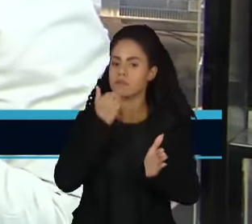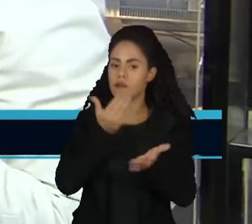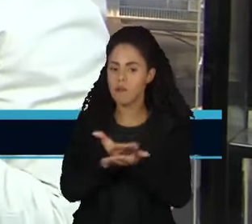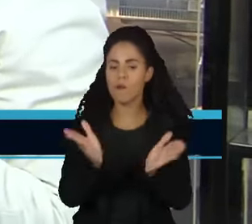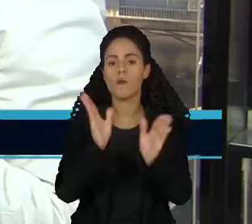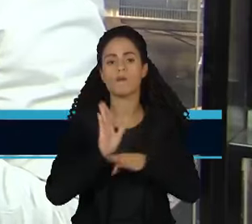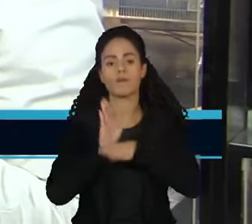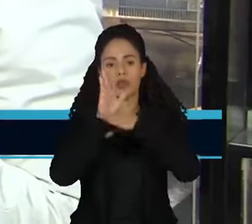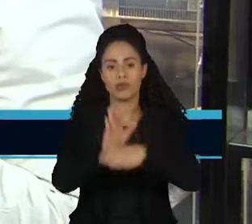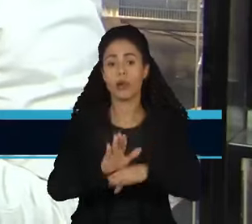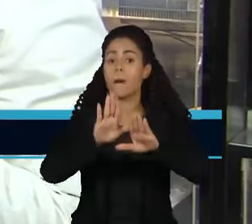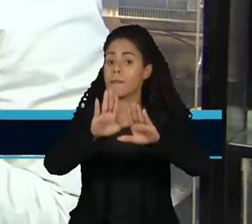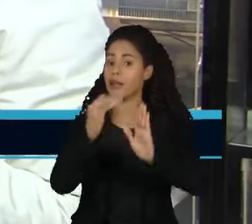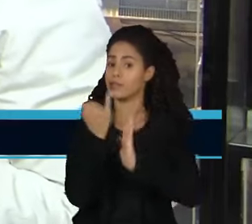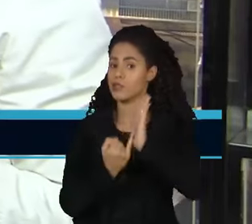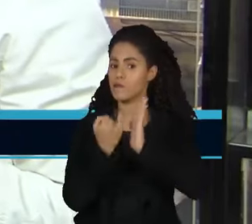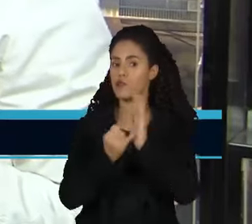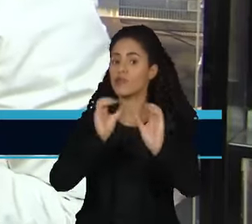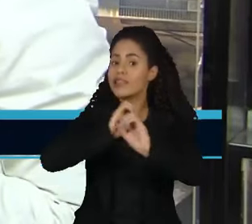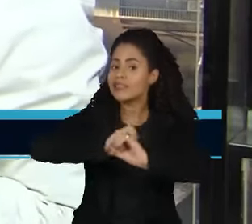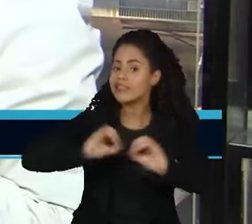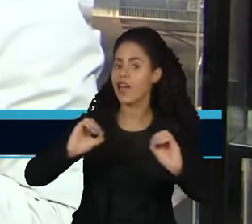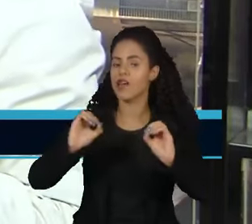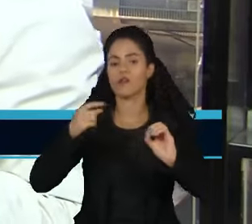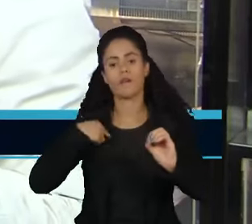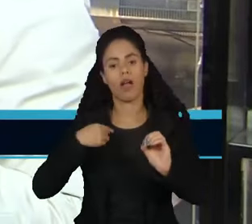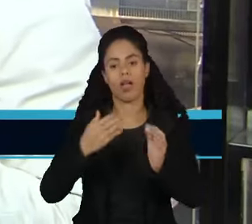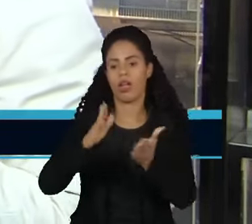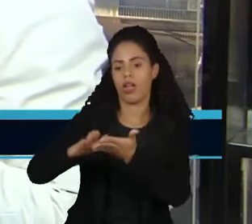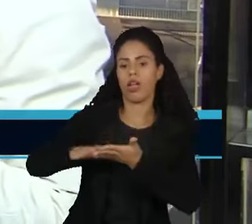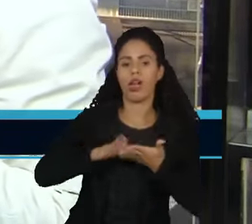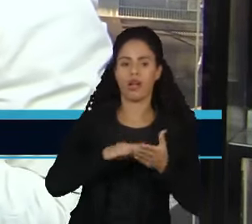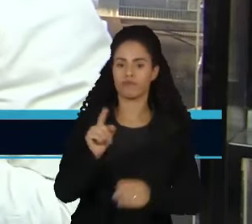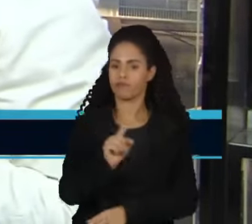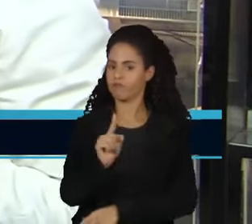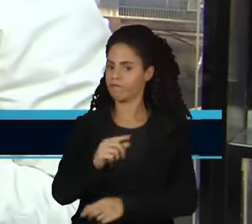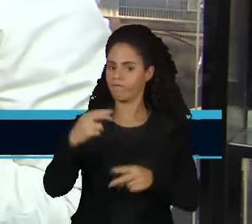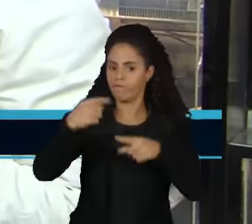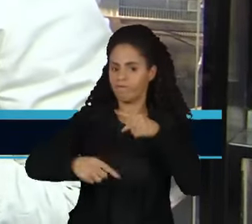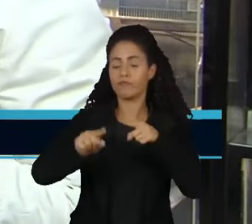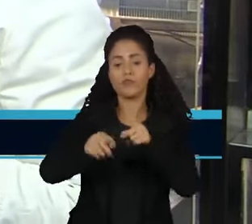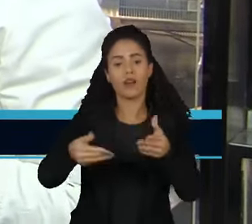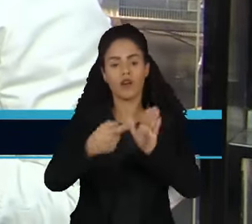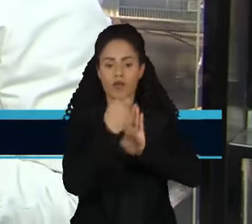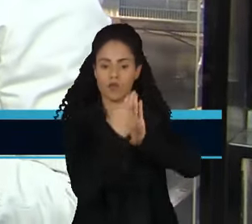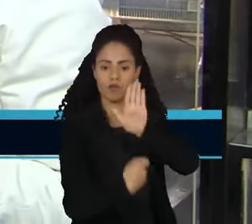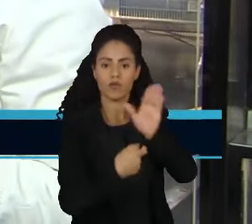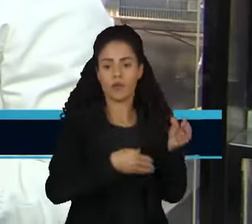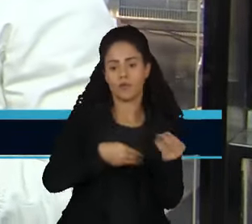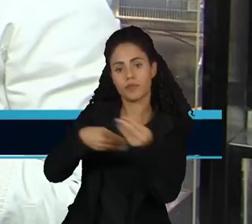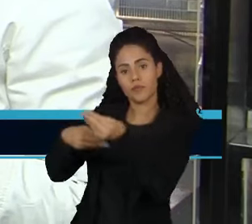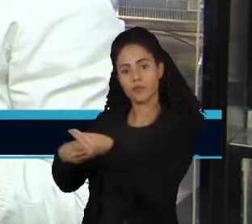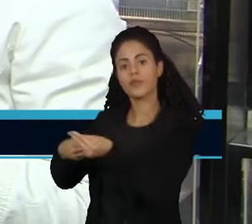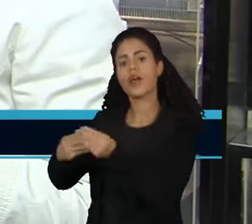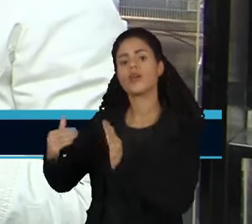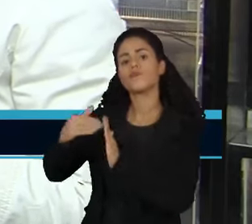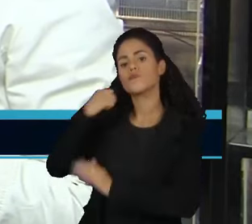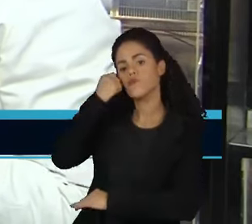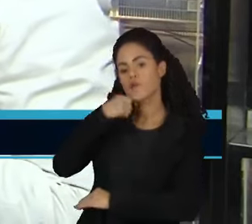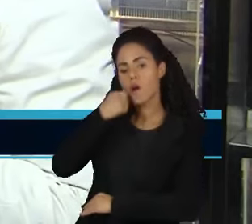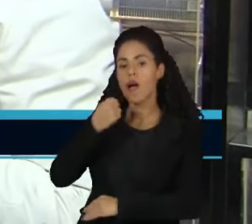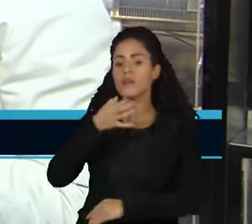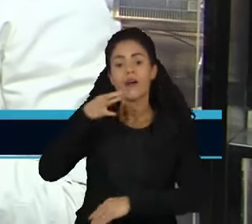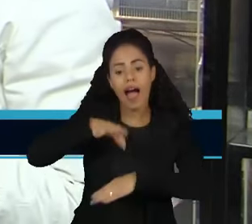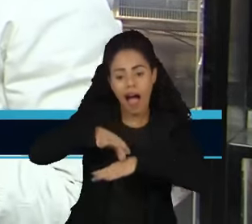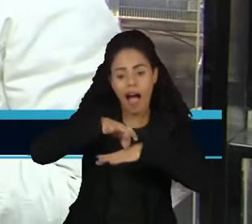básica, com alíquota zero, ou seja, isentas da cobrança de impostos. Na versão original do texto encaminhado ao Congresso, as carnes